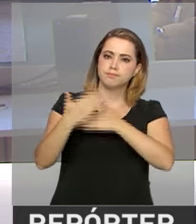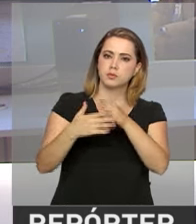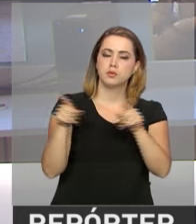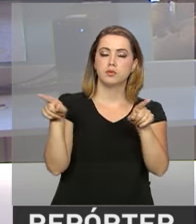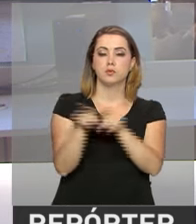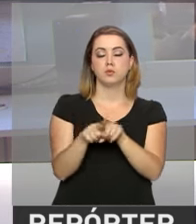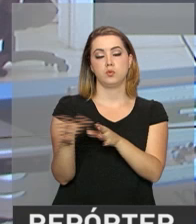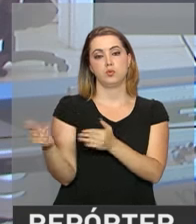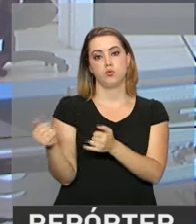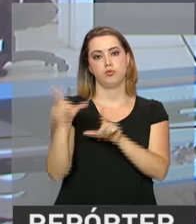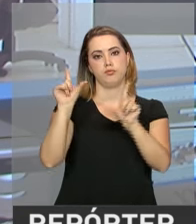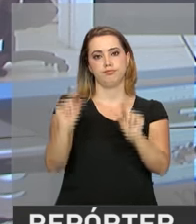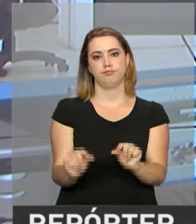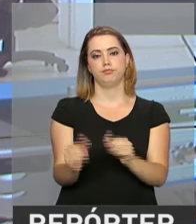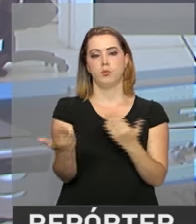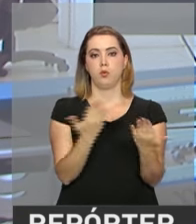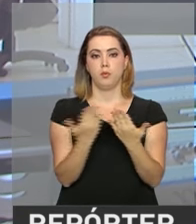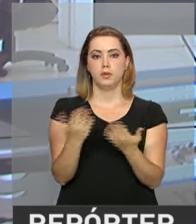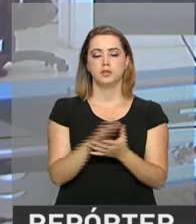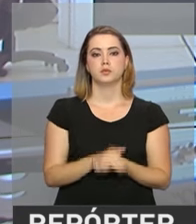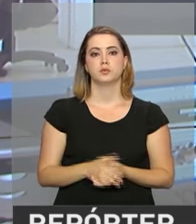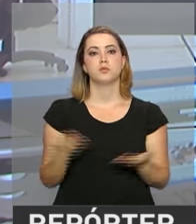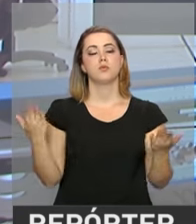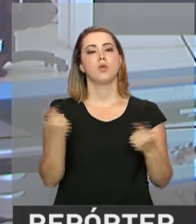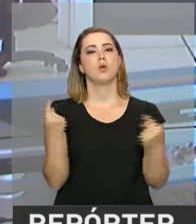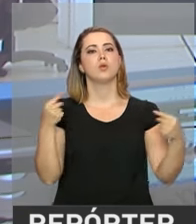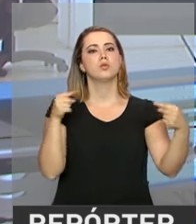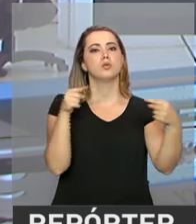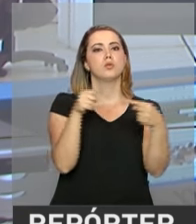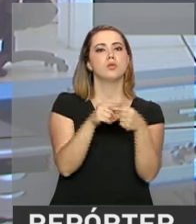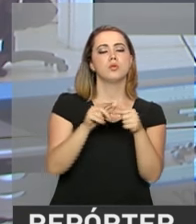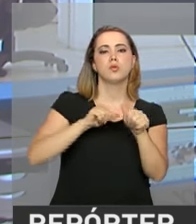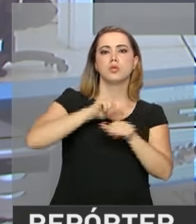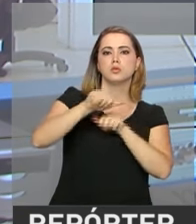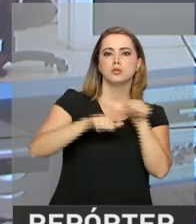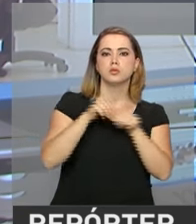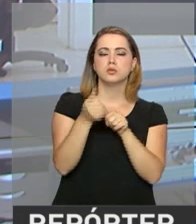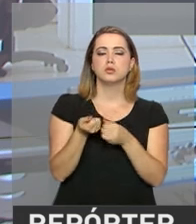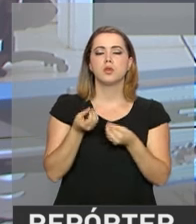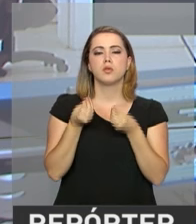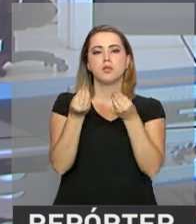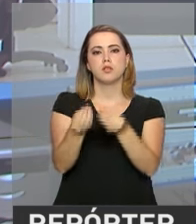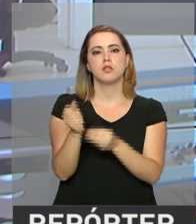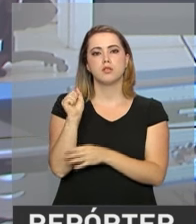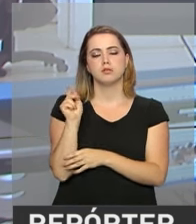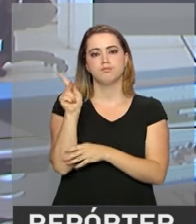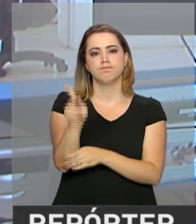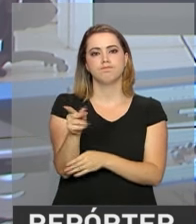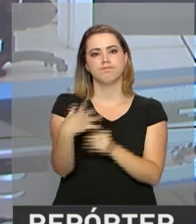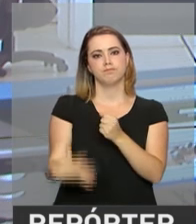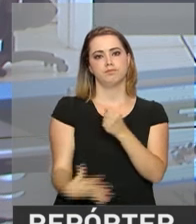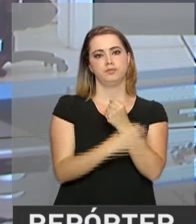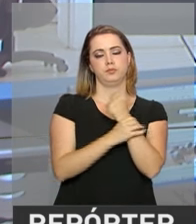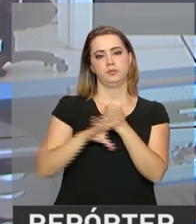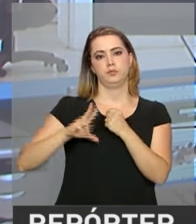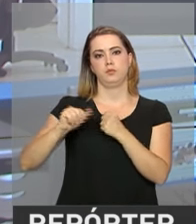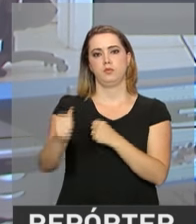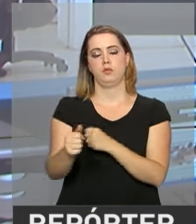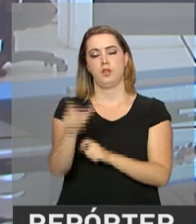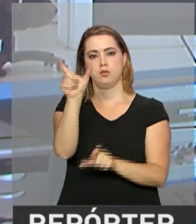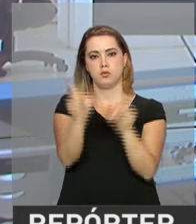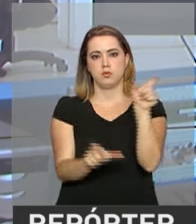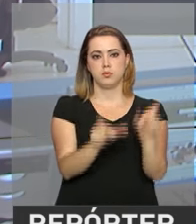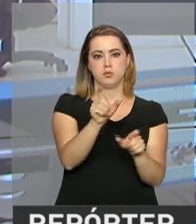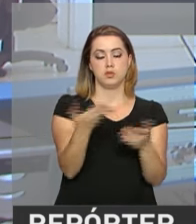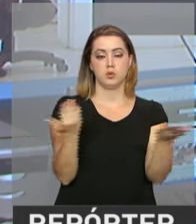a Previdência o objetivo da reforma é garantir aposentadoria segura para todos os brasileiros a partir de hoje